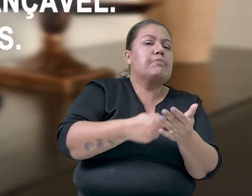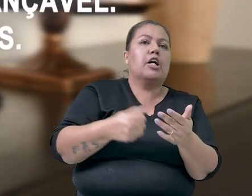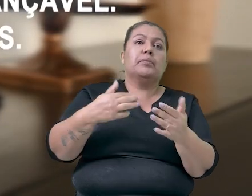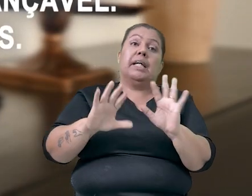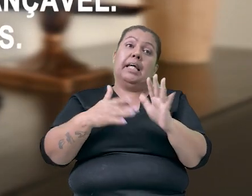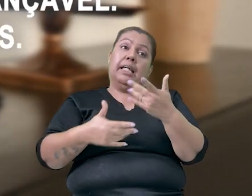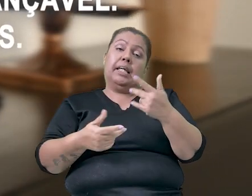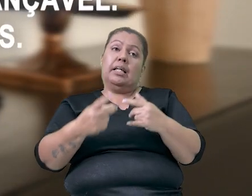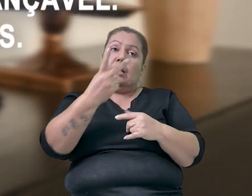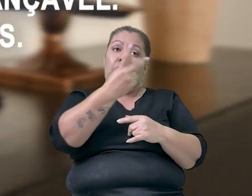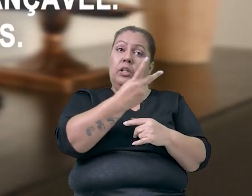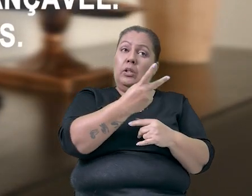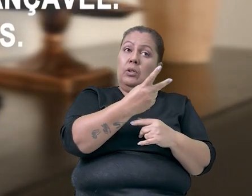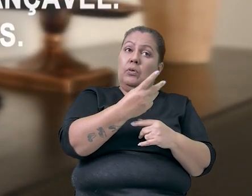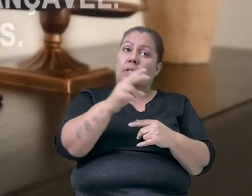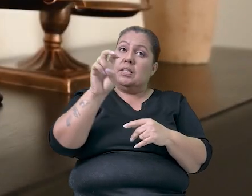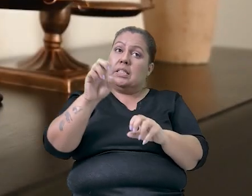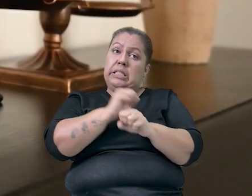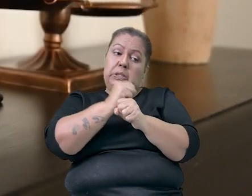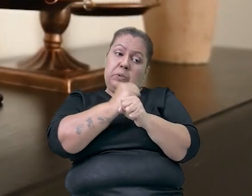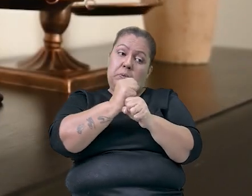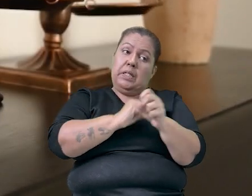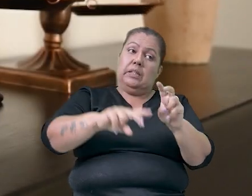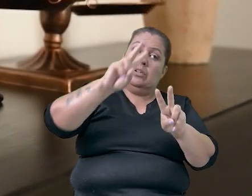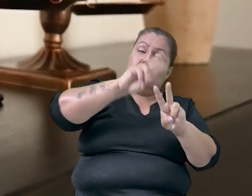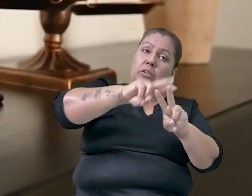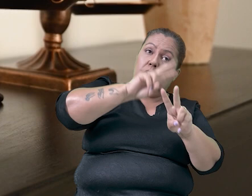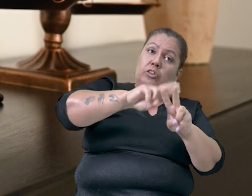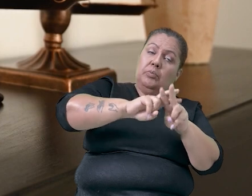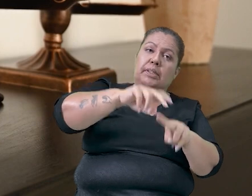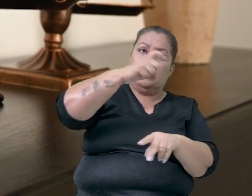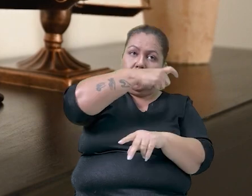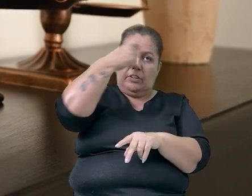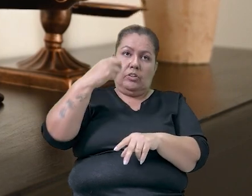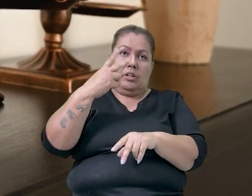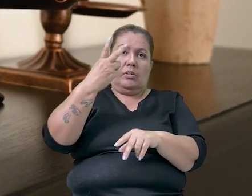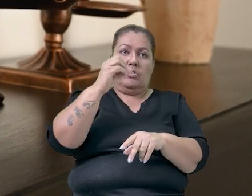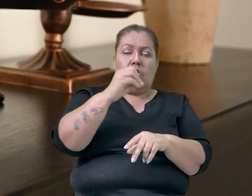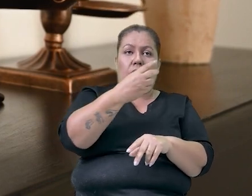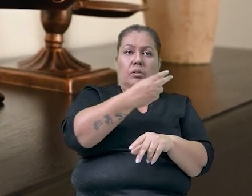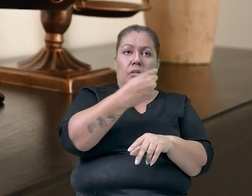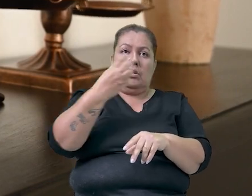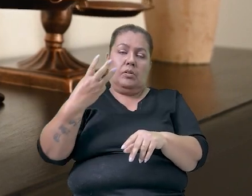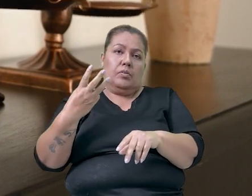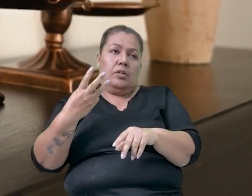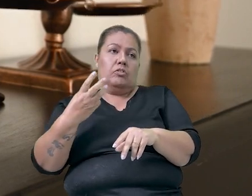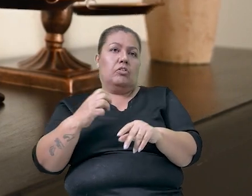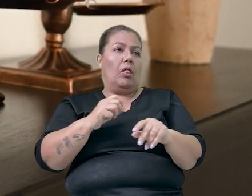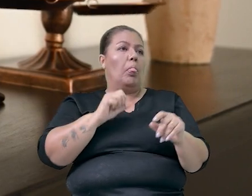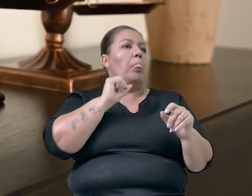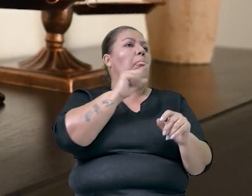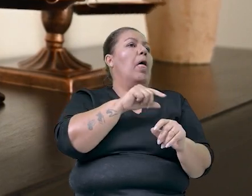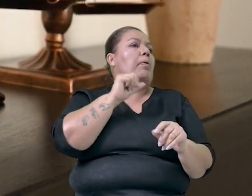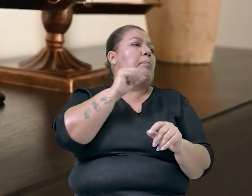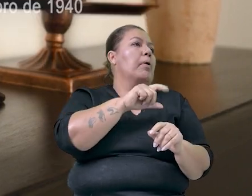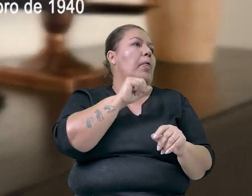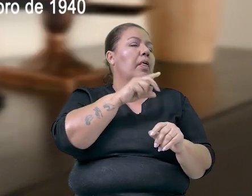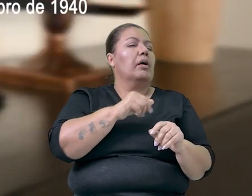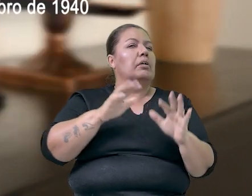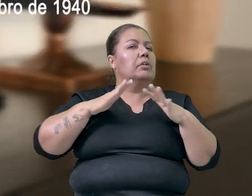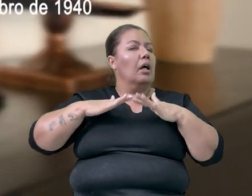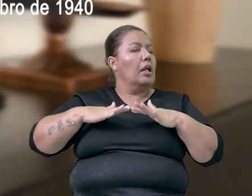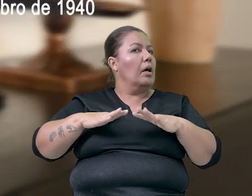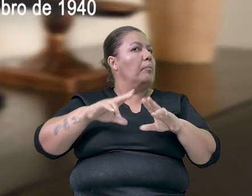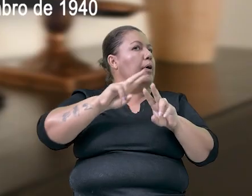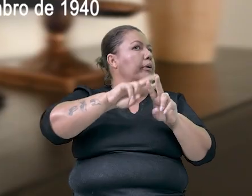entre 2 e 5 anos. Até janeiro de 2023, a injúria racial tinha penas mais brandas, mas a